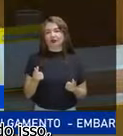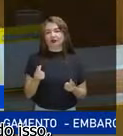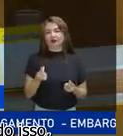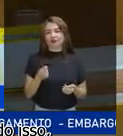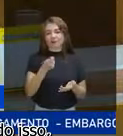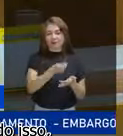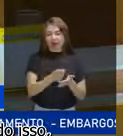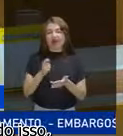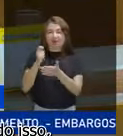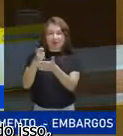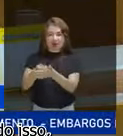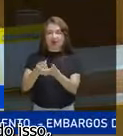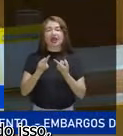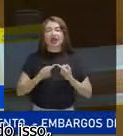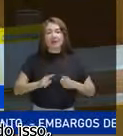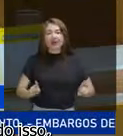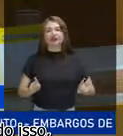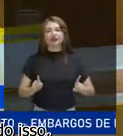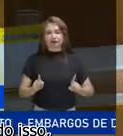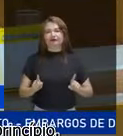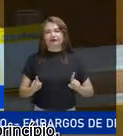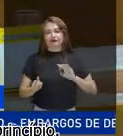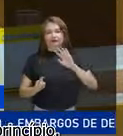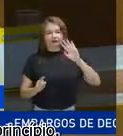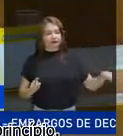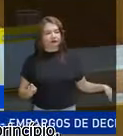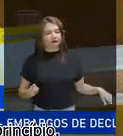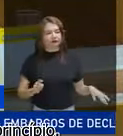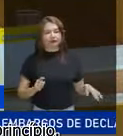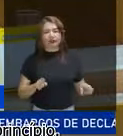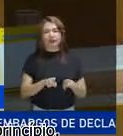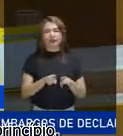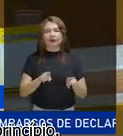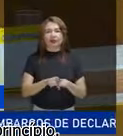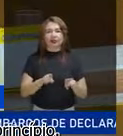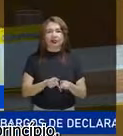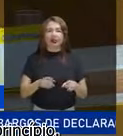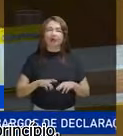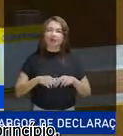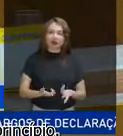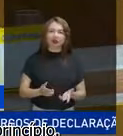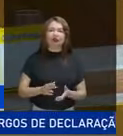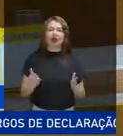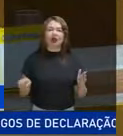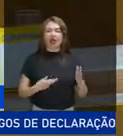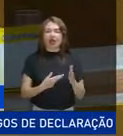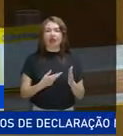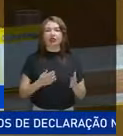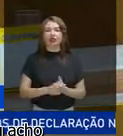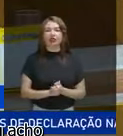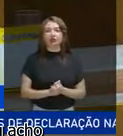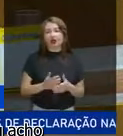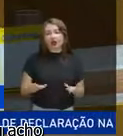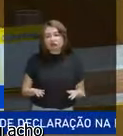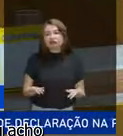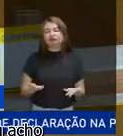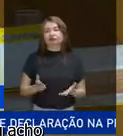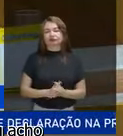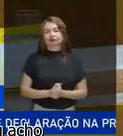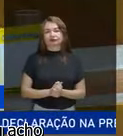tem apreciado isso, só que a gente diz que, no caso concreto, não fere o princípio. E a relatora foi exatamente nesse ponto.